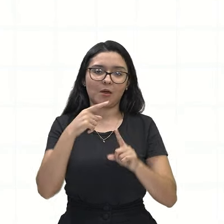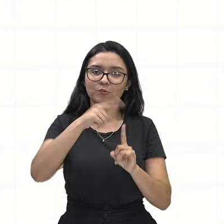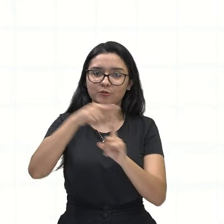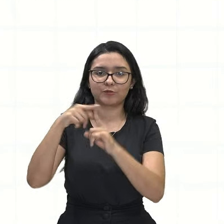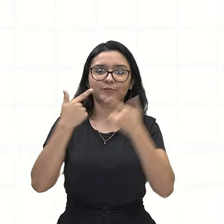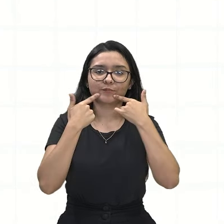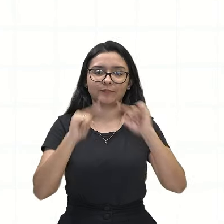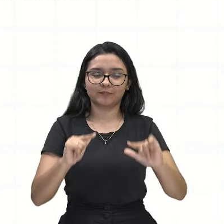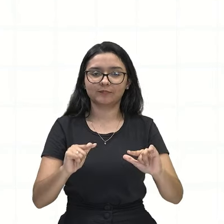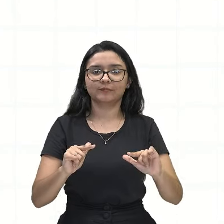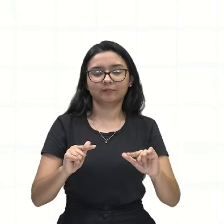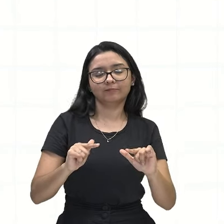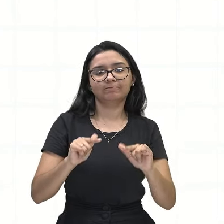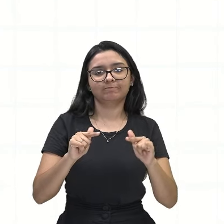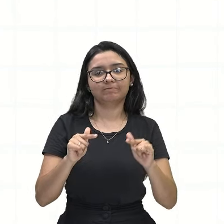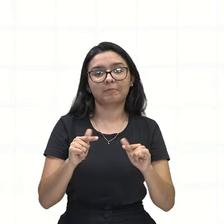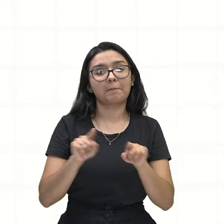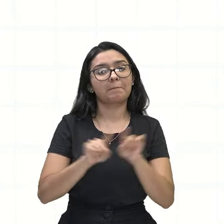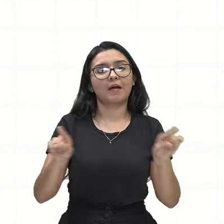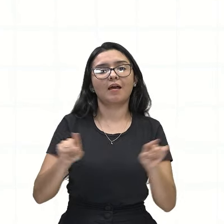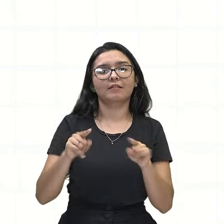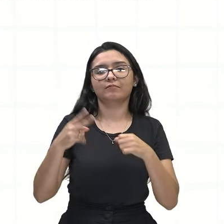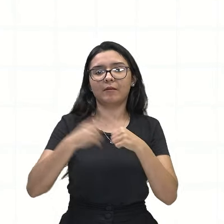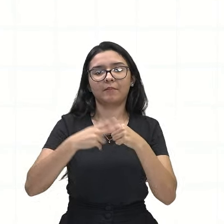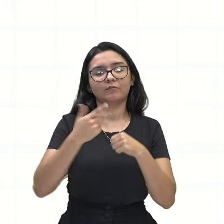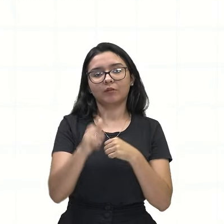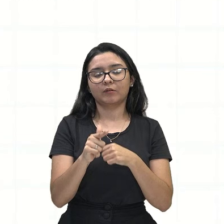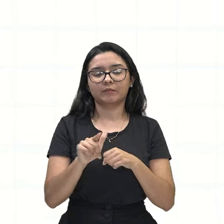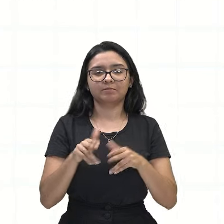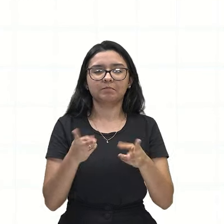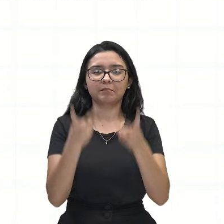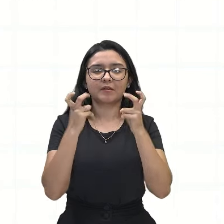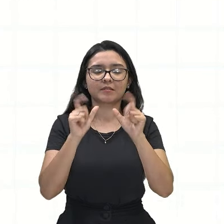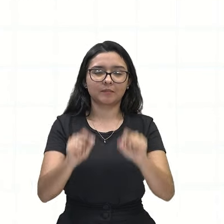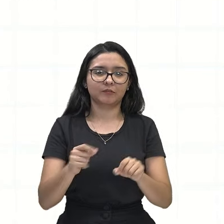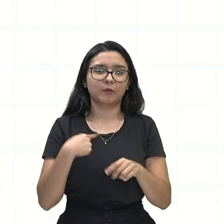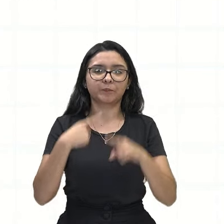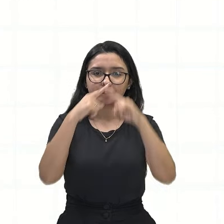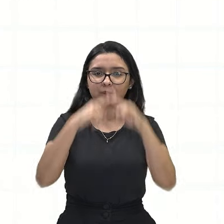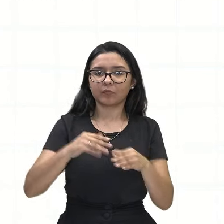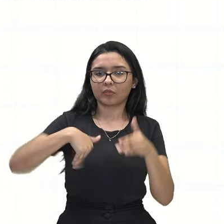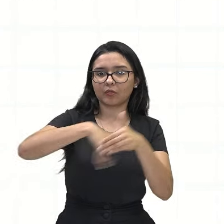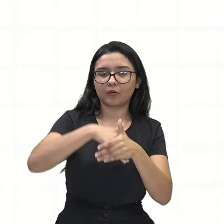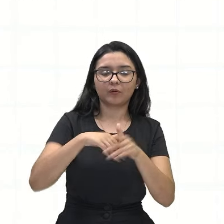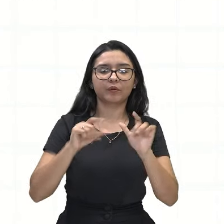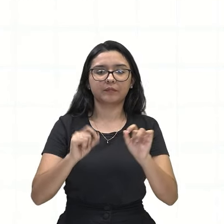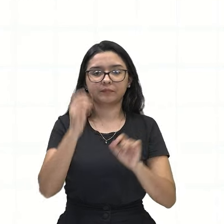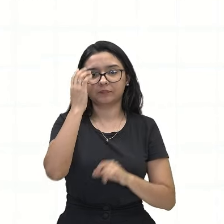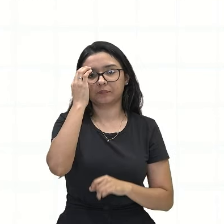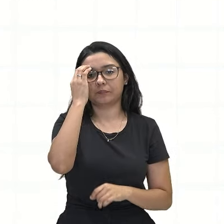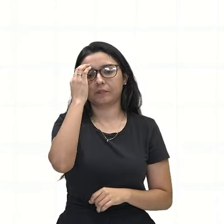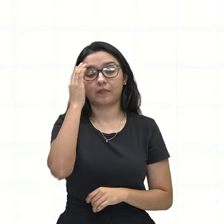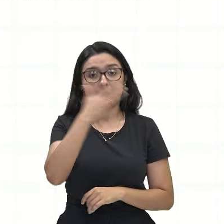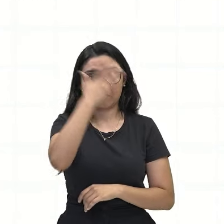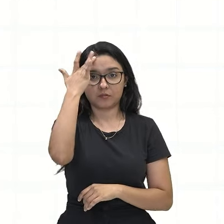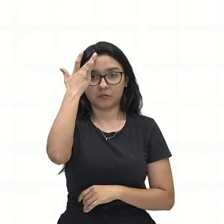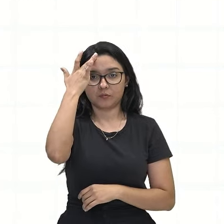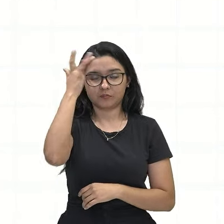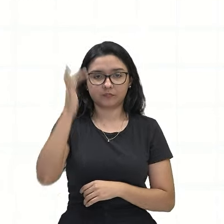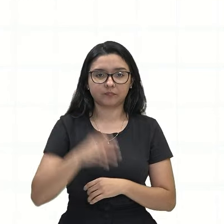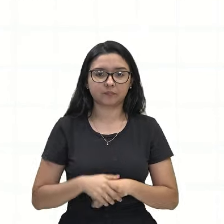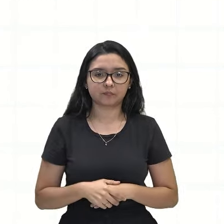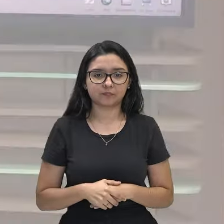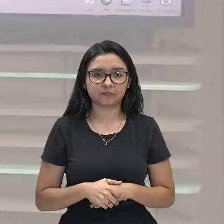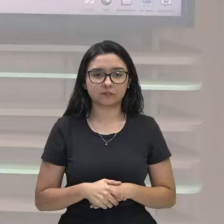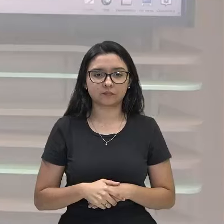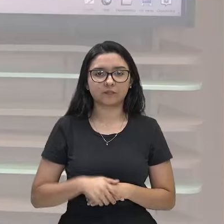linguagem, é uma linguagem não verbal. Quando você observa no jogo de futebol, o